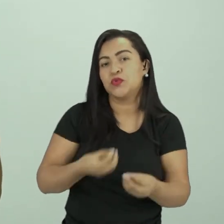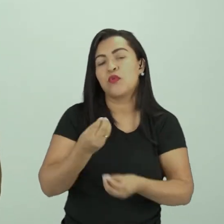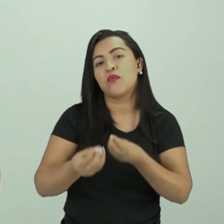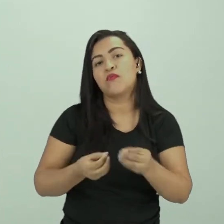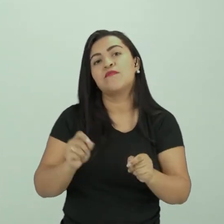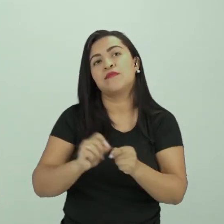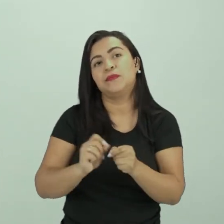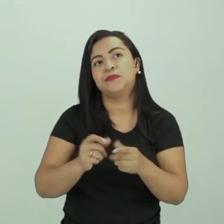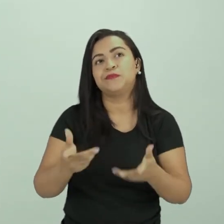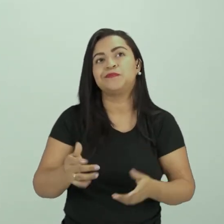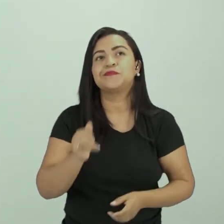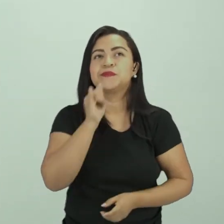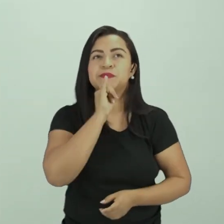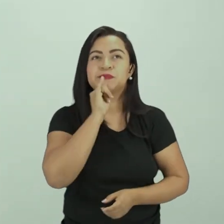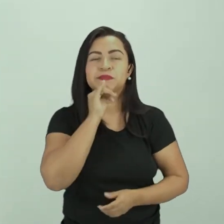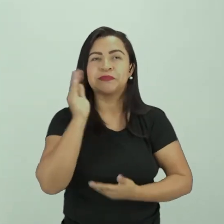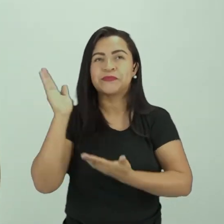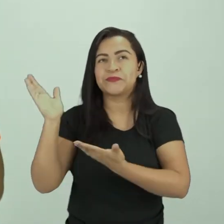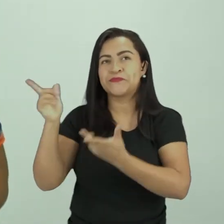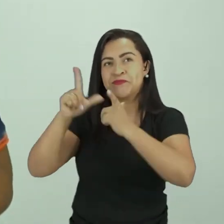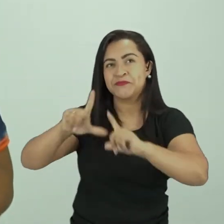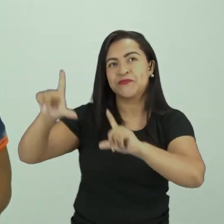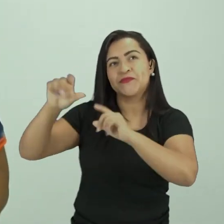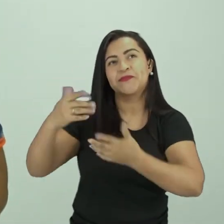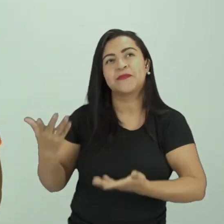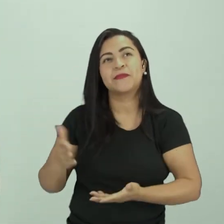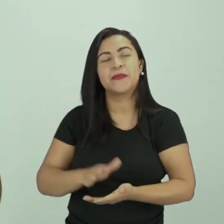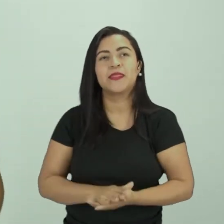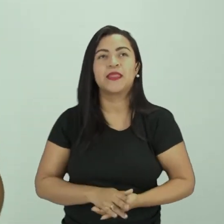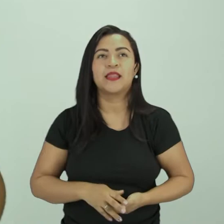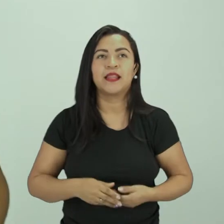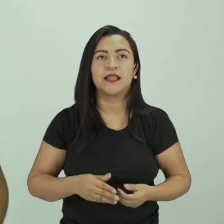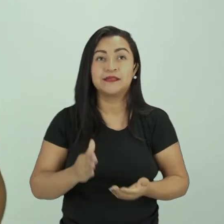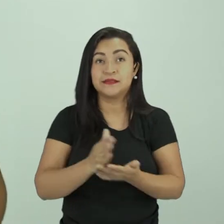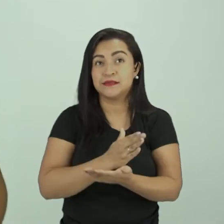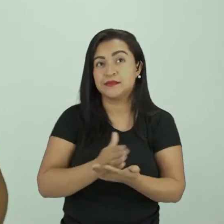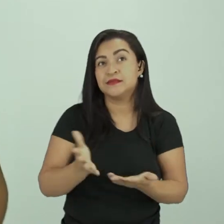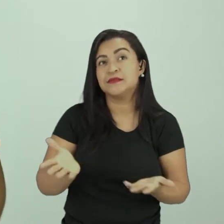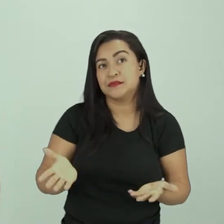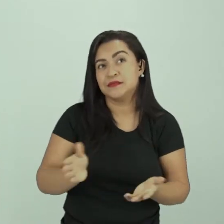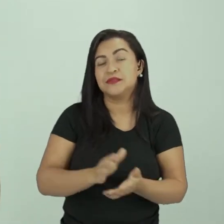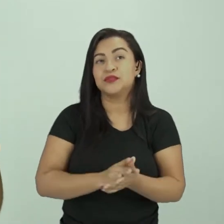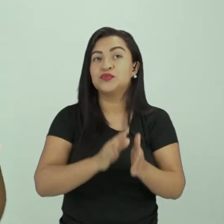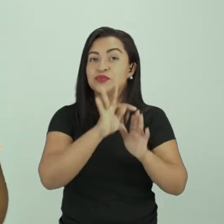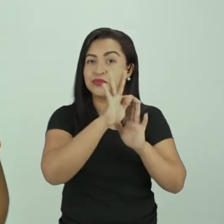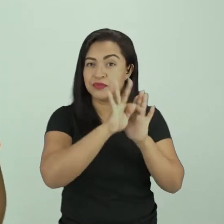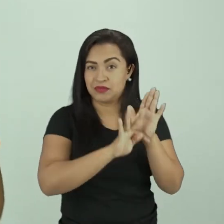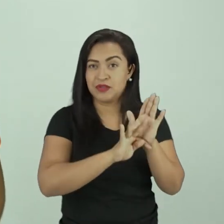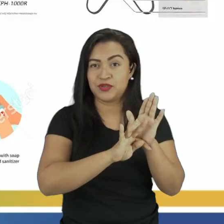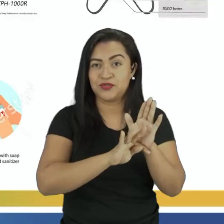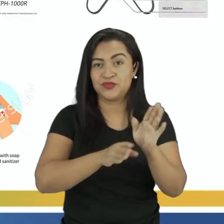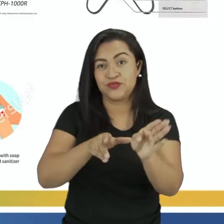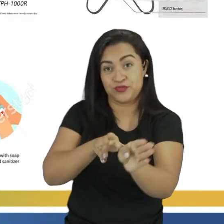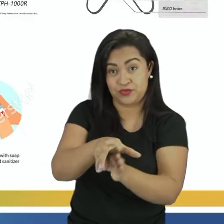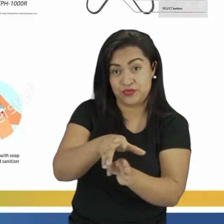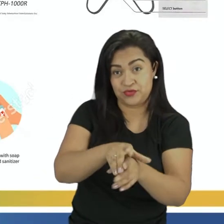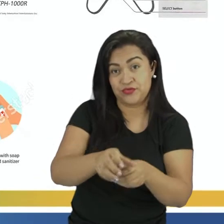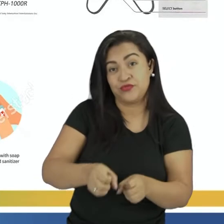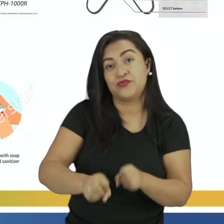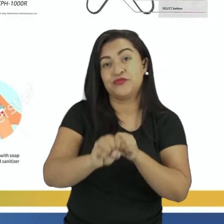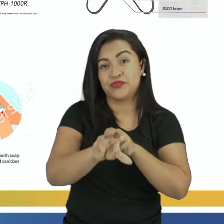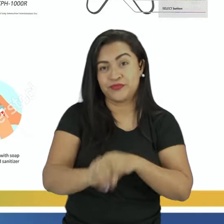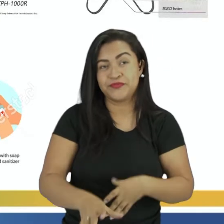Nós temos aqui alguns exemplos, tá? Segue aqui alguns exemplos desse tipo de texto, do texto injuntivo. Manual